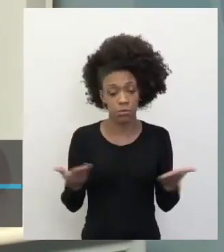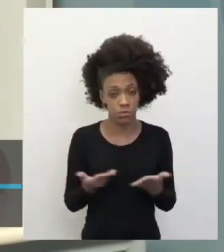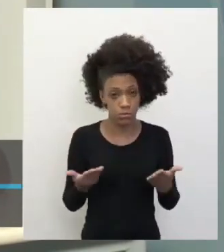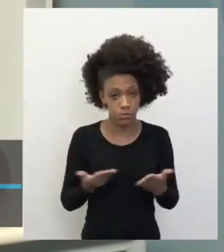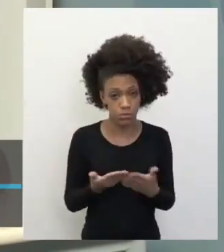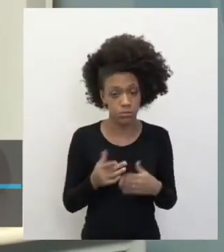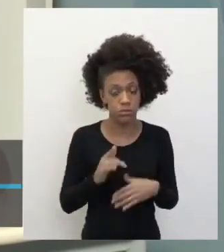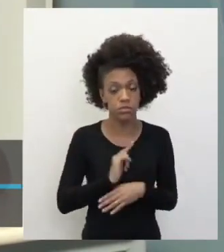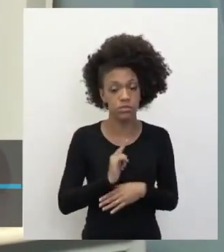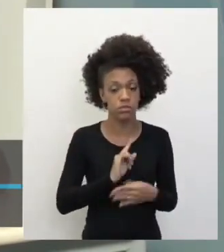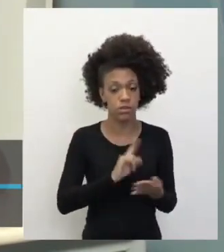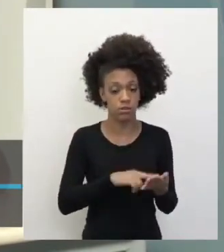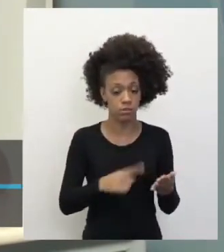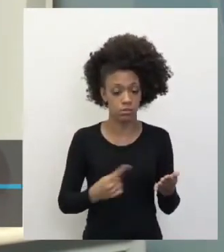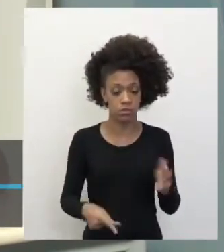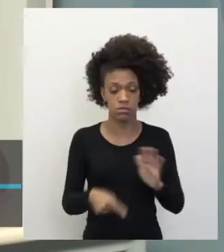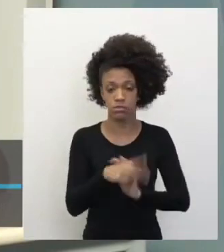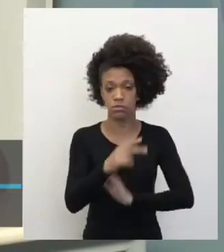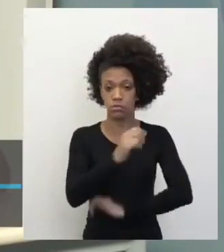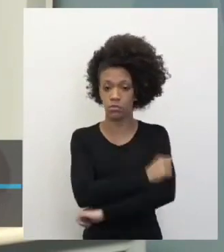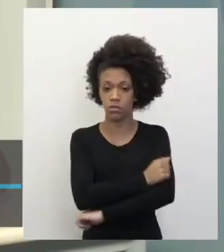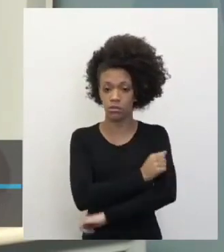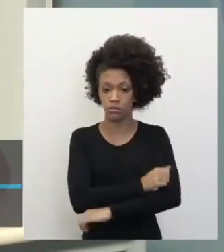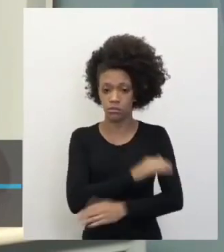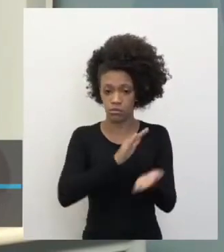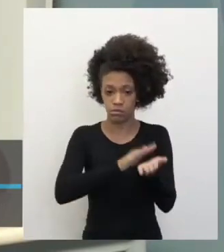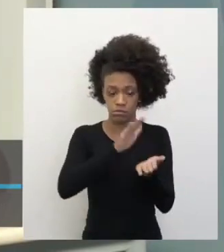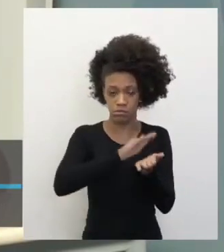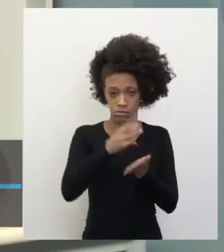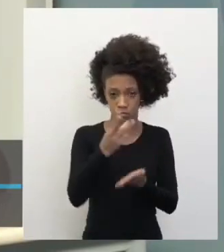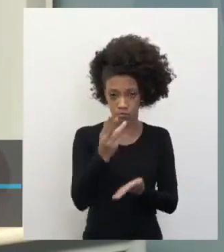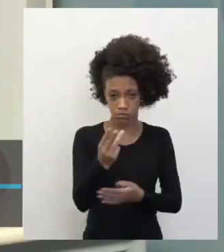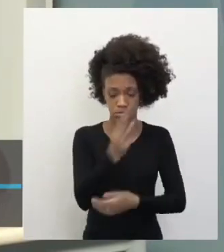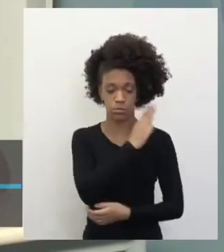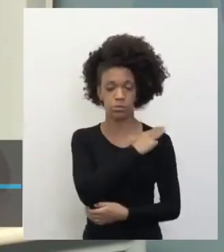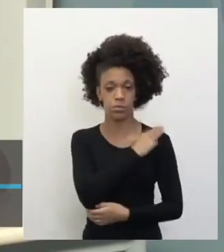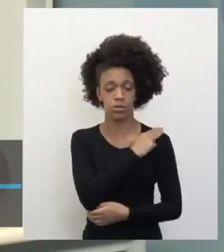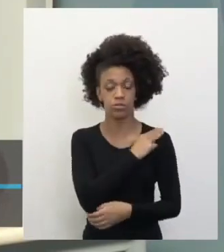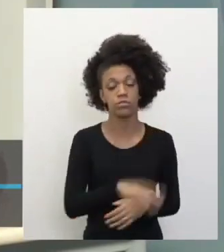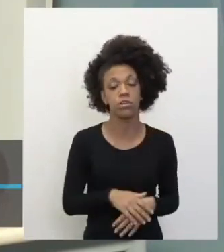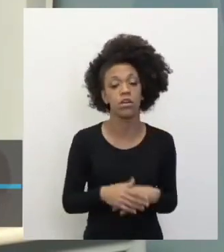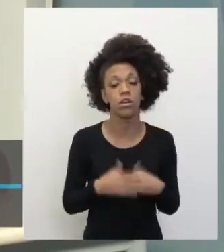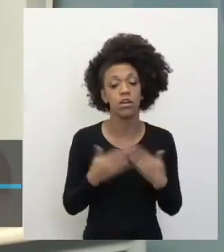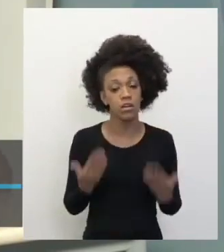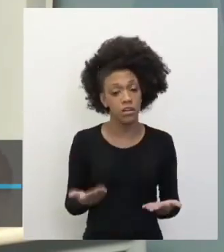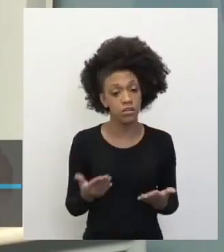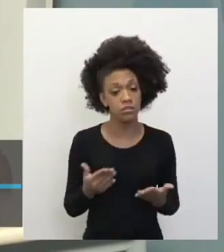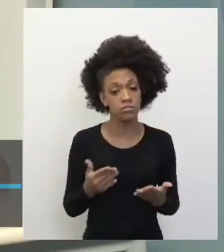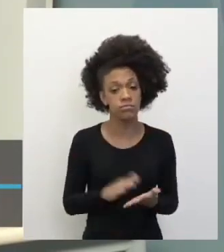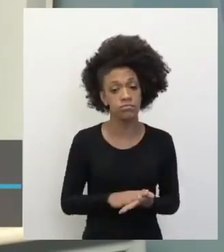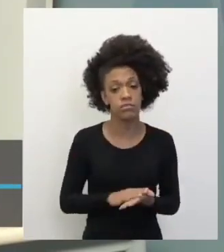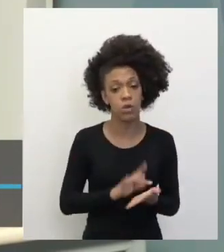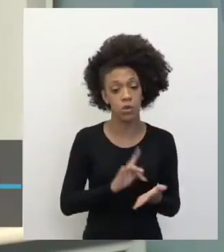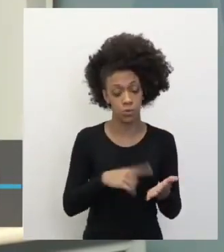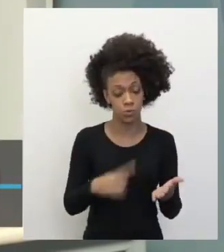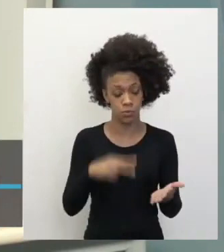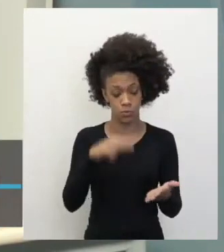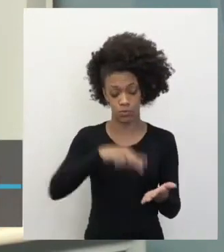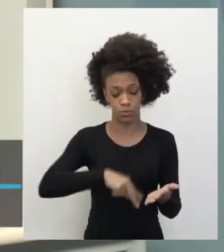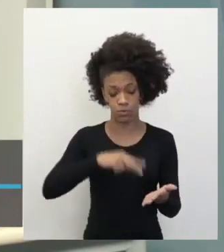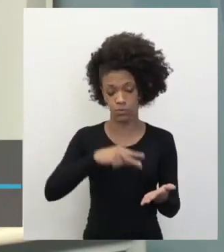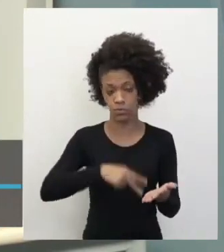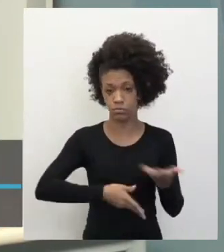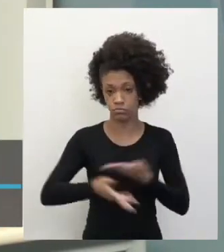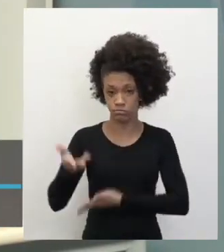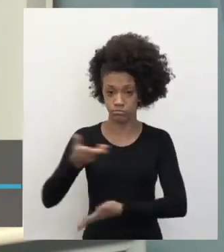quem tiver o caderno do aluno, volume 3 aí da primeira série do médio, pega esse caderno, porque a gente vai fazer uma leitura